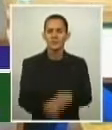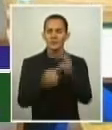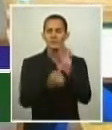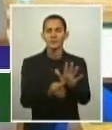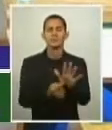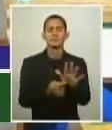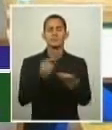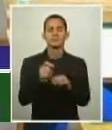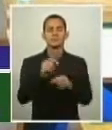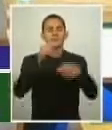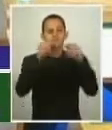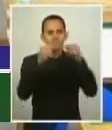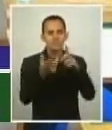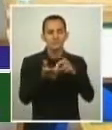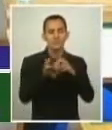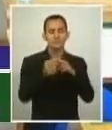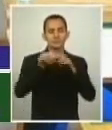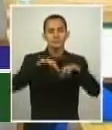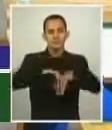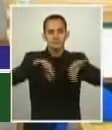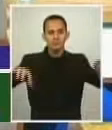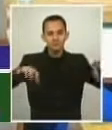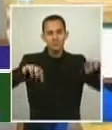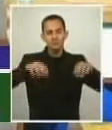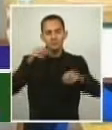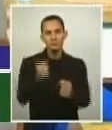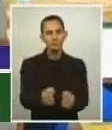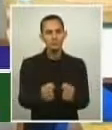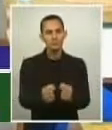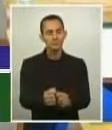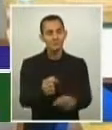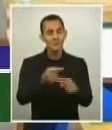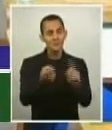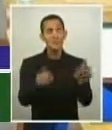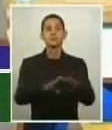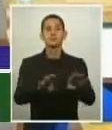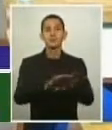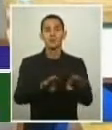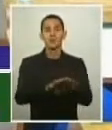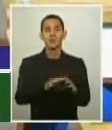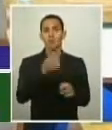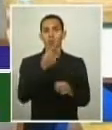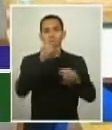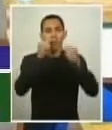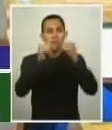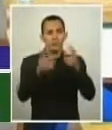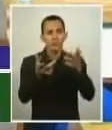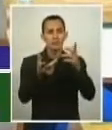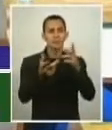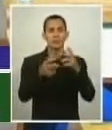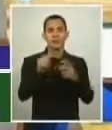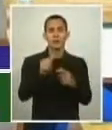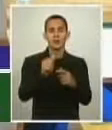expressava a crítica a divisão dos poderes Mas ele também era um crítico